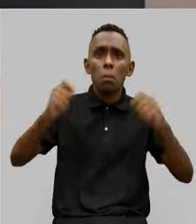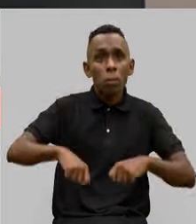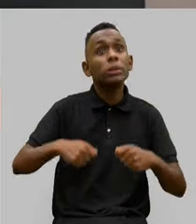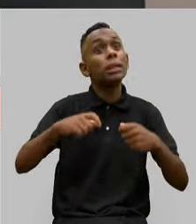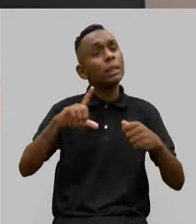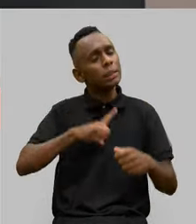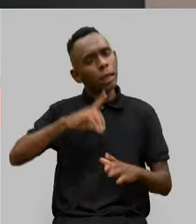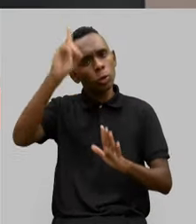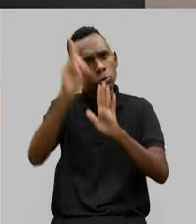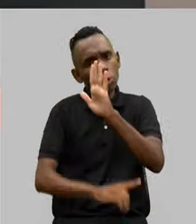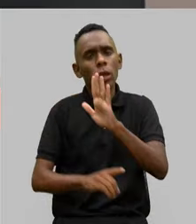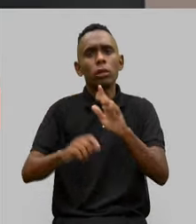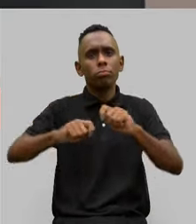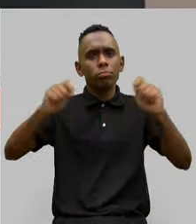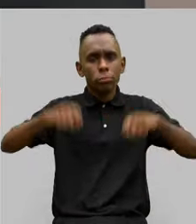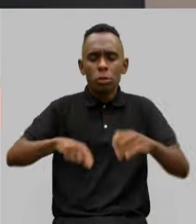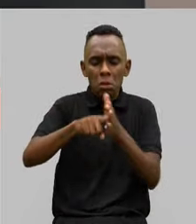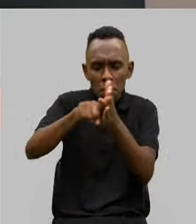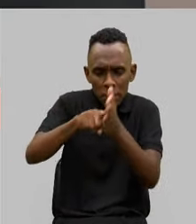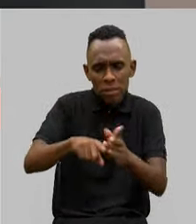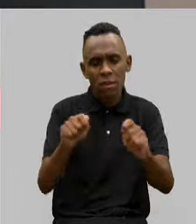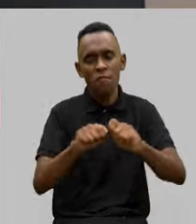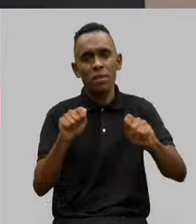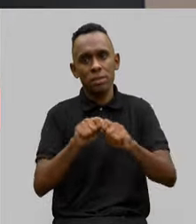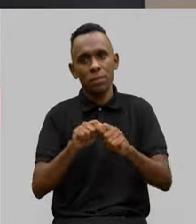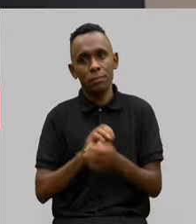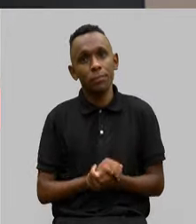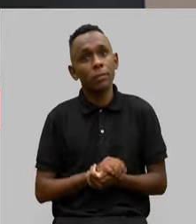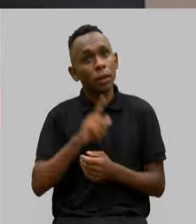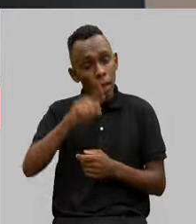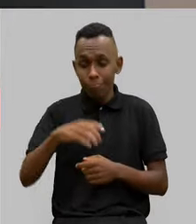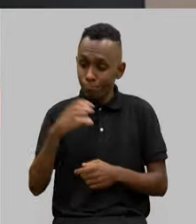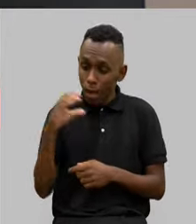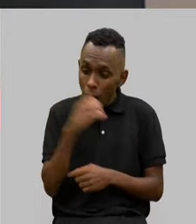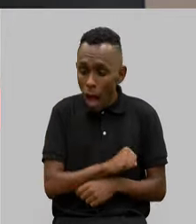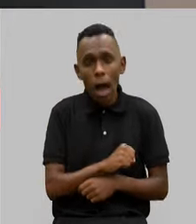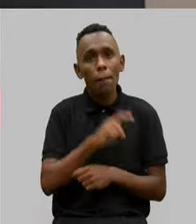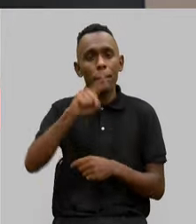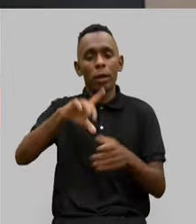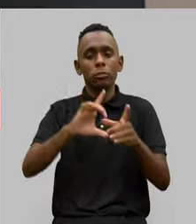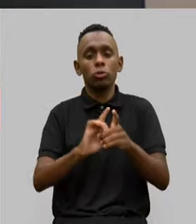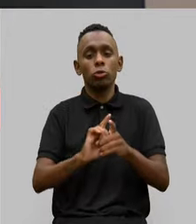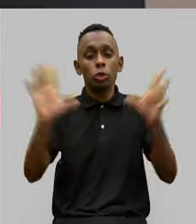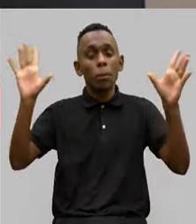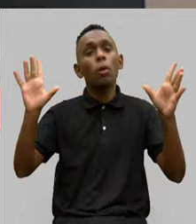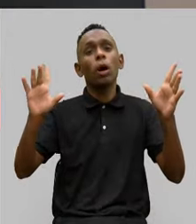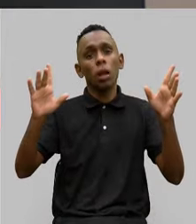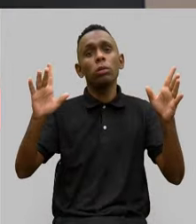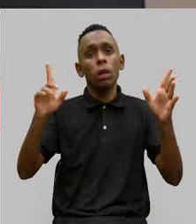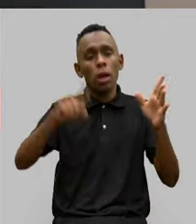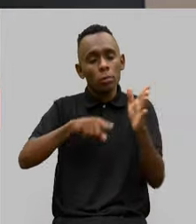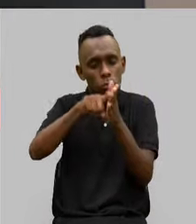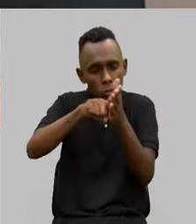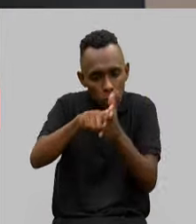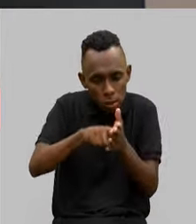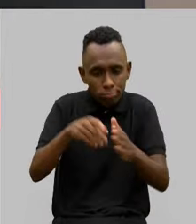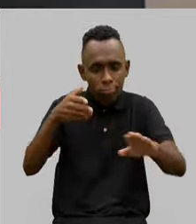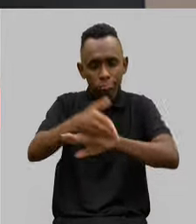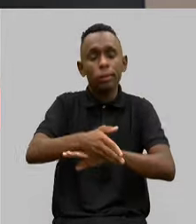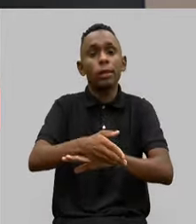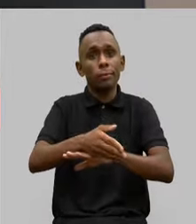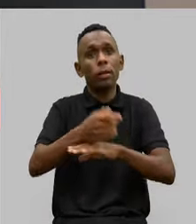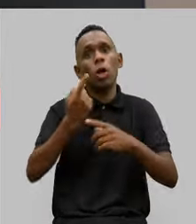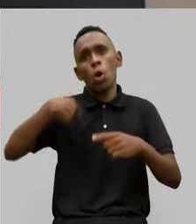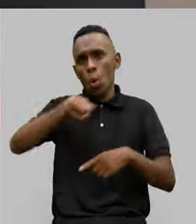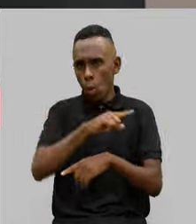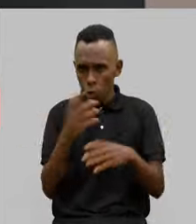o direito de fazer essa pesquisa isso é urgente né democratizar o acesso à pesquisa porque o que a gente